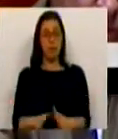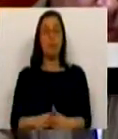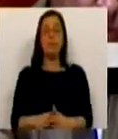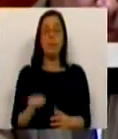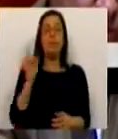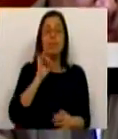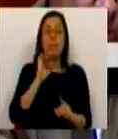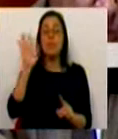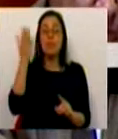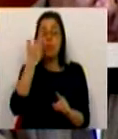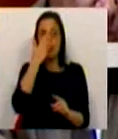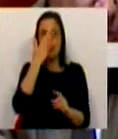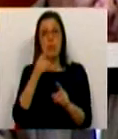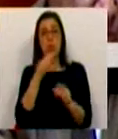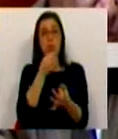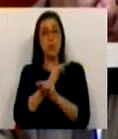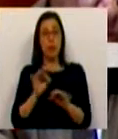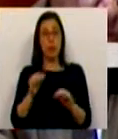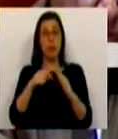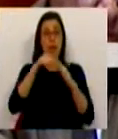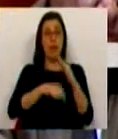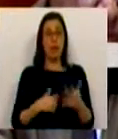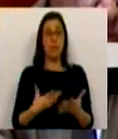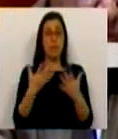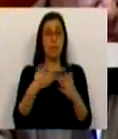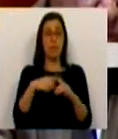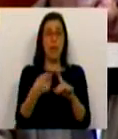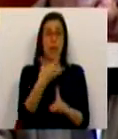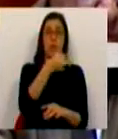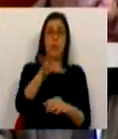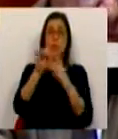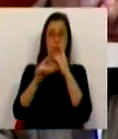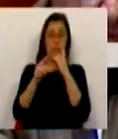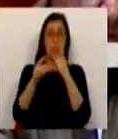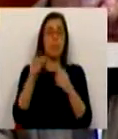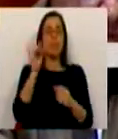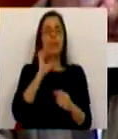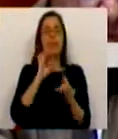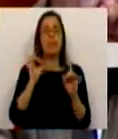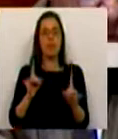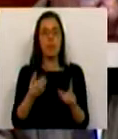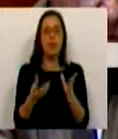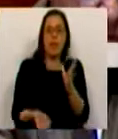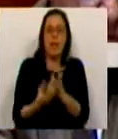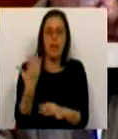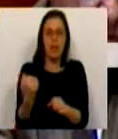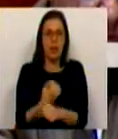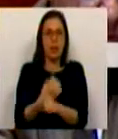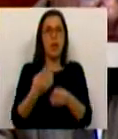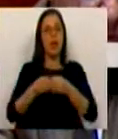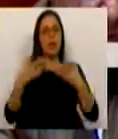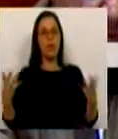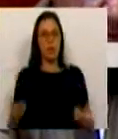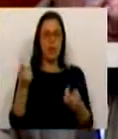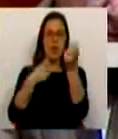mais importante até do que o excepcional déficit que obtivemos em 2016, mais importante até que a criação de emprego, que o crescimento, que